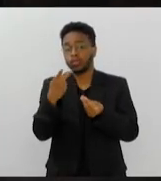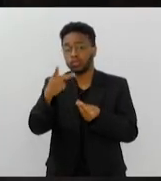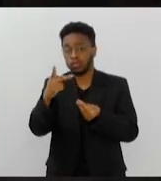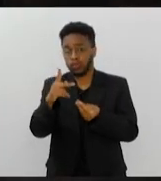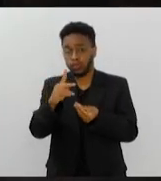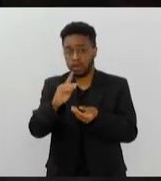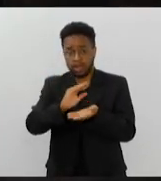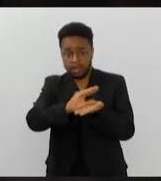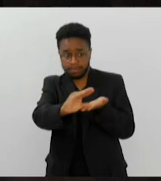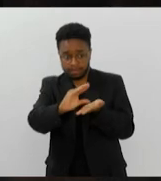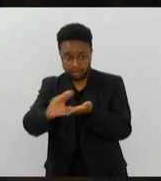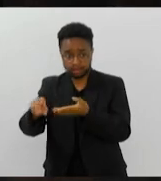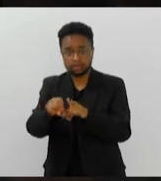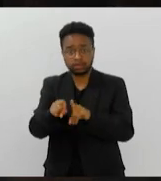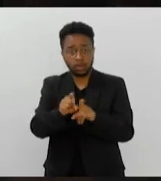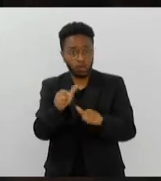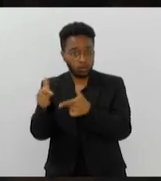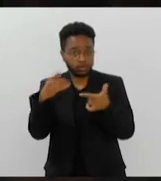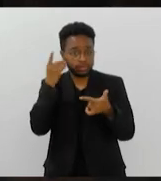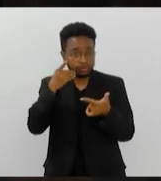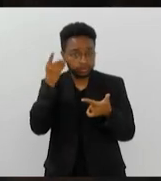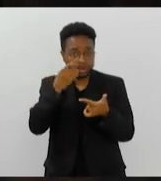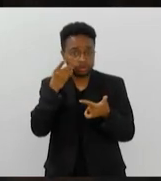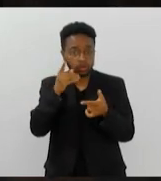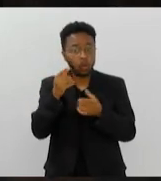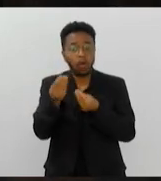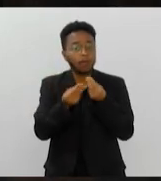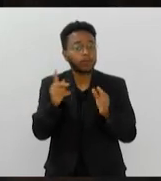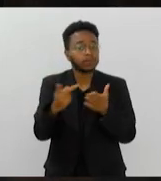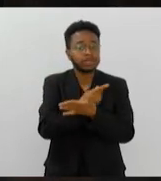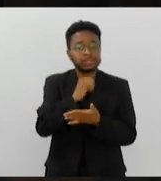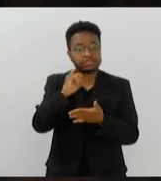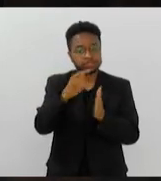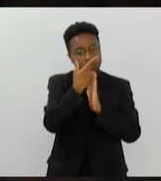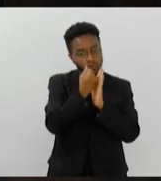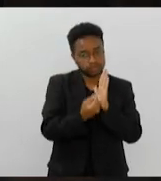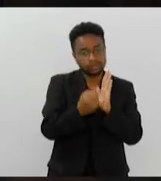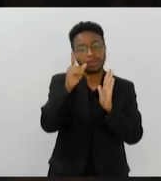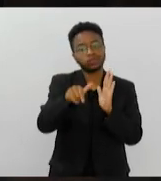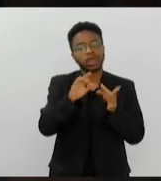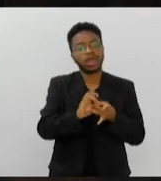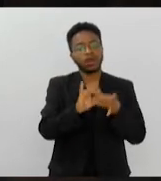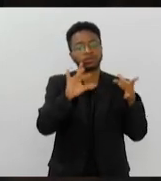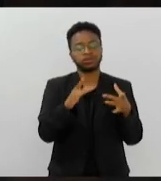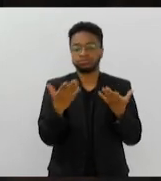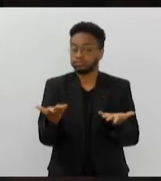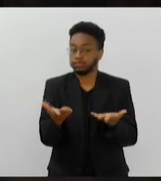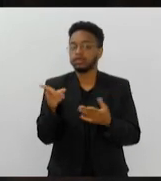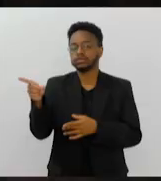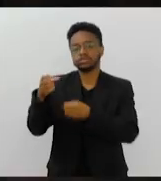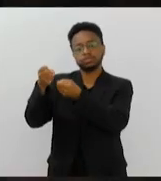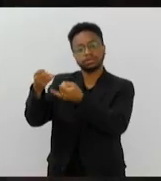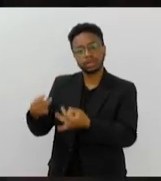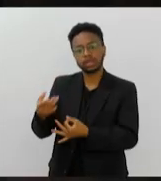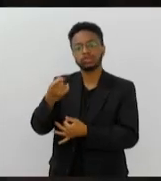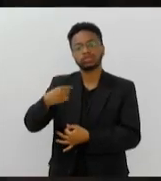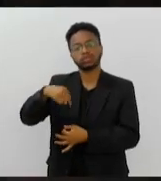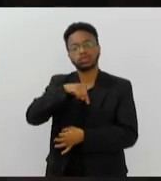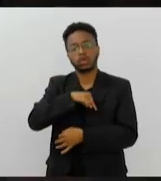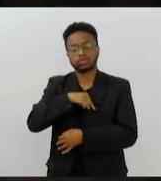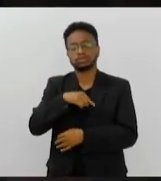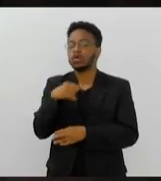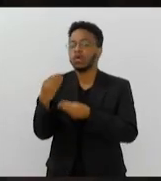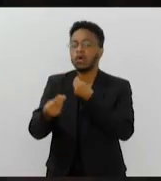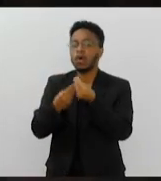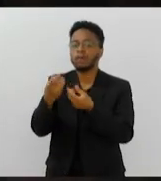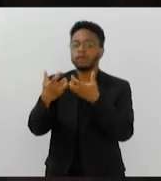dos demais deputados, se o orçamento é autorizativo. Então, Vossa Excelência está dando uma aula aqui no entendimento para todos os nossos pares aqui, de que